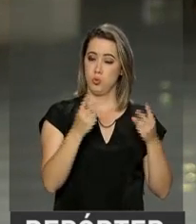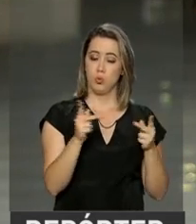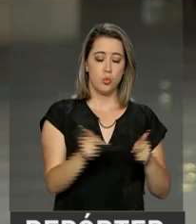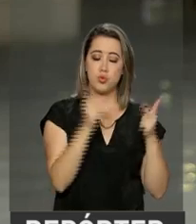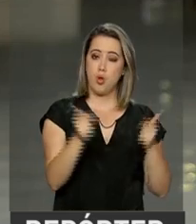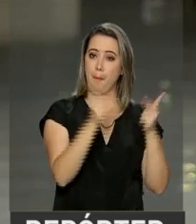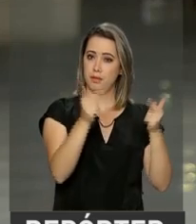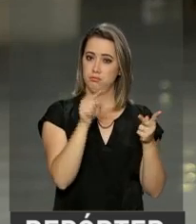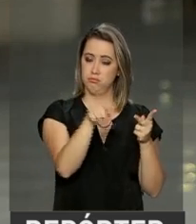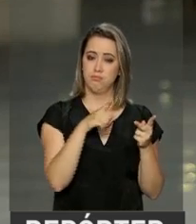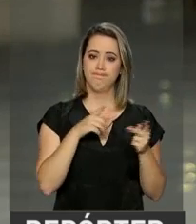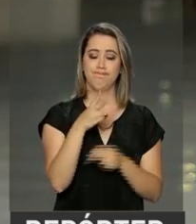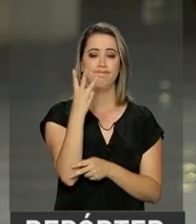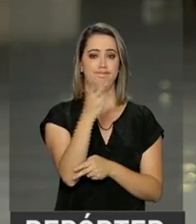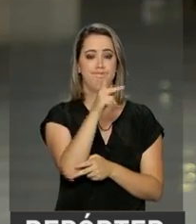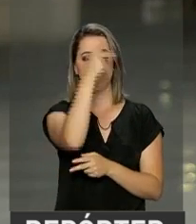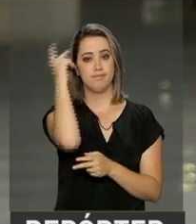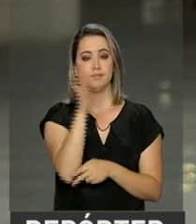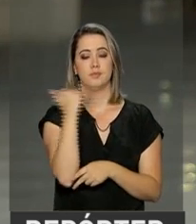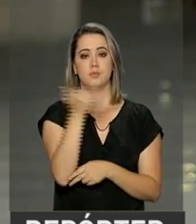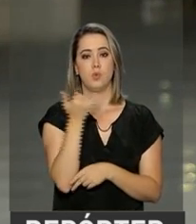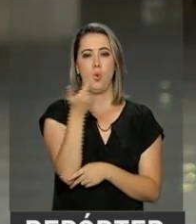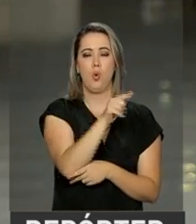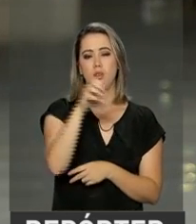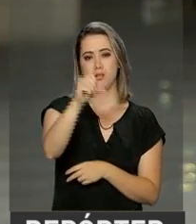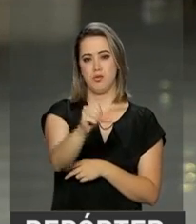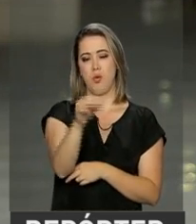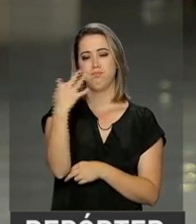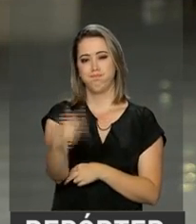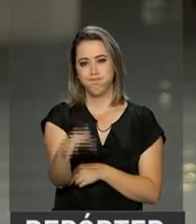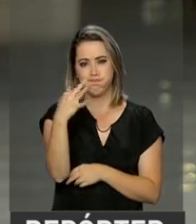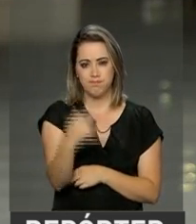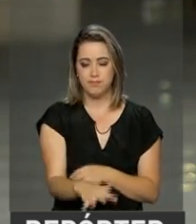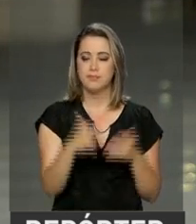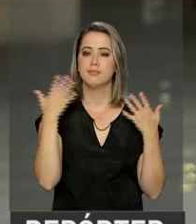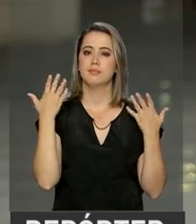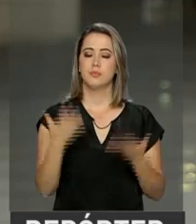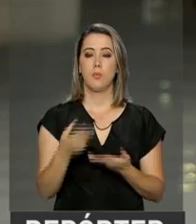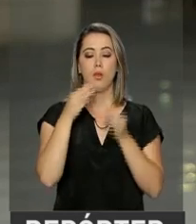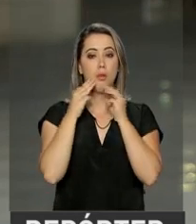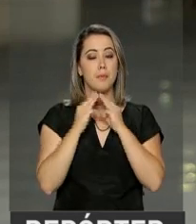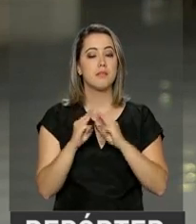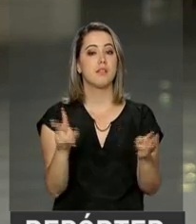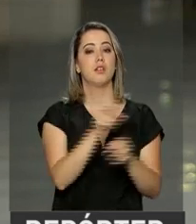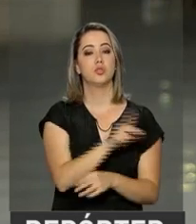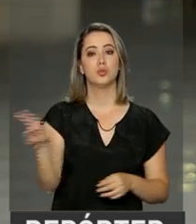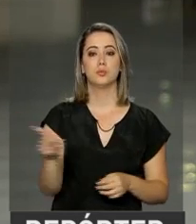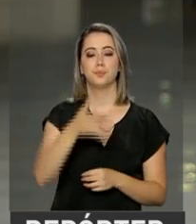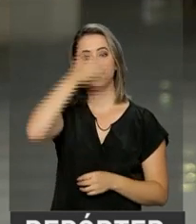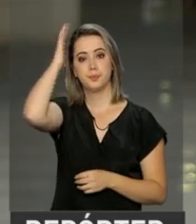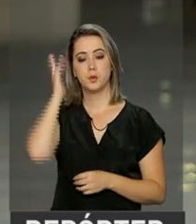e causou a morte de três pessoas e deixou outras nove feridas na mensagem o presidente Michel